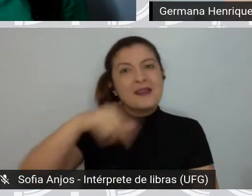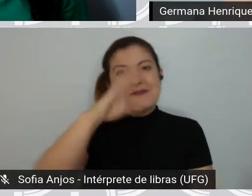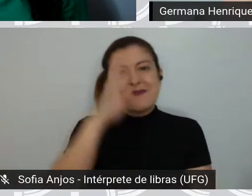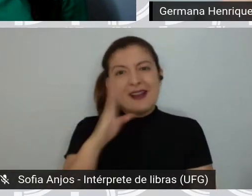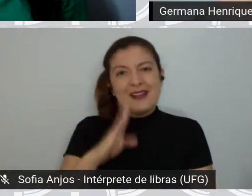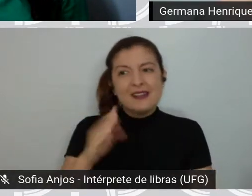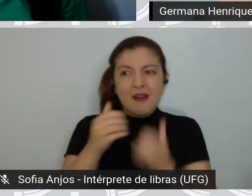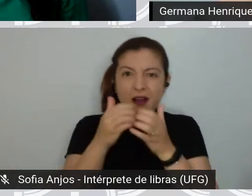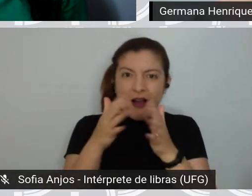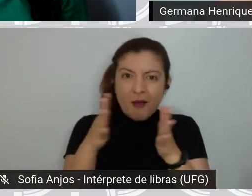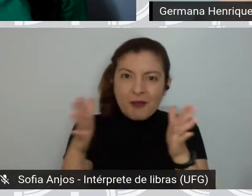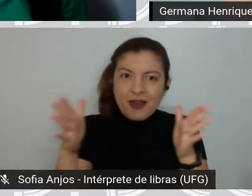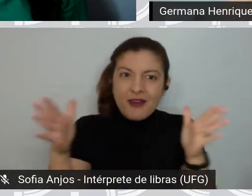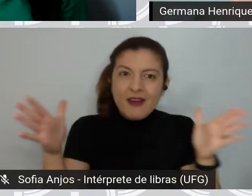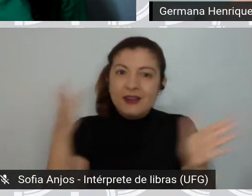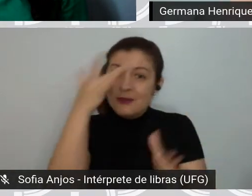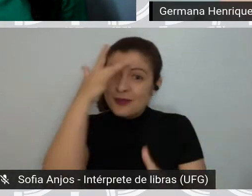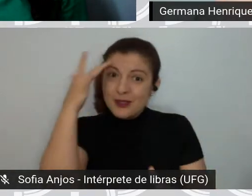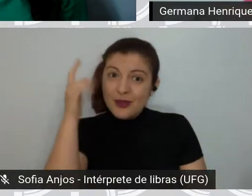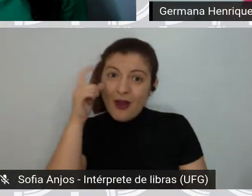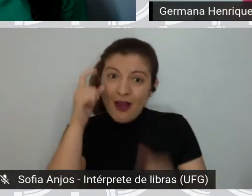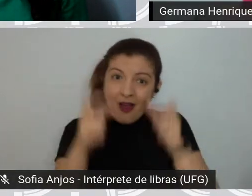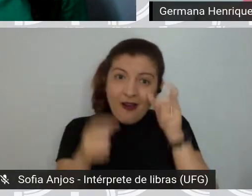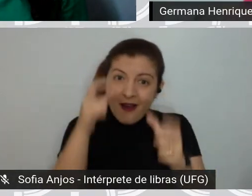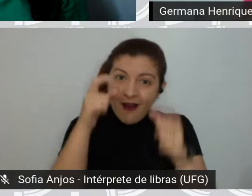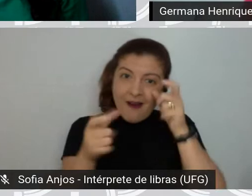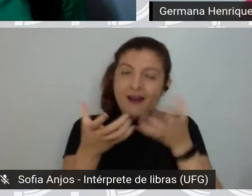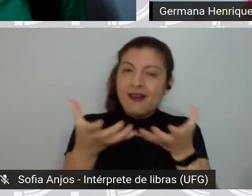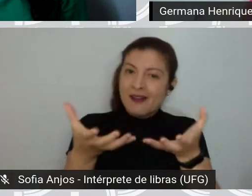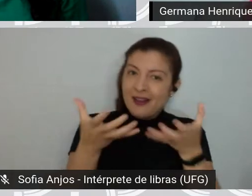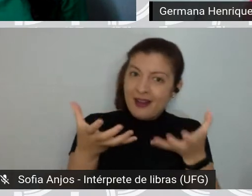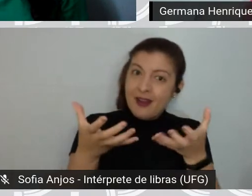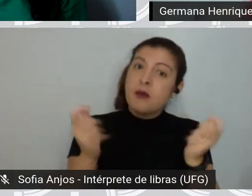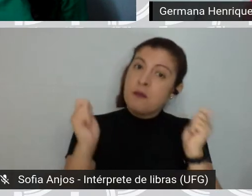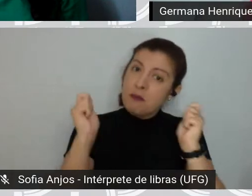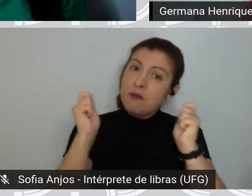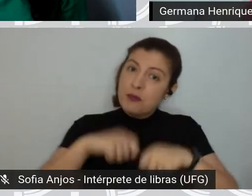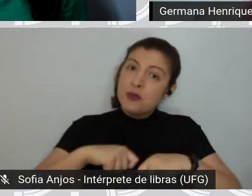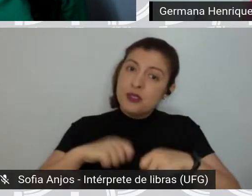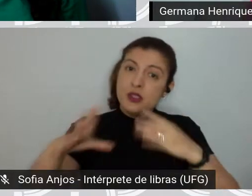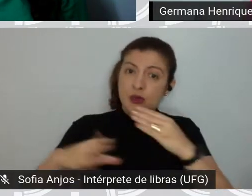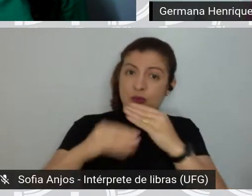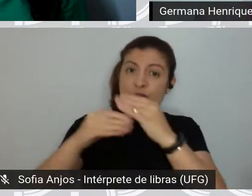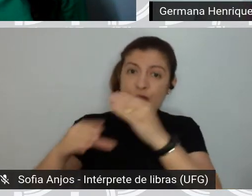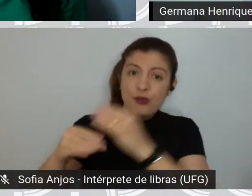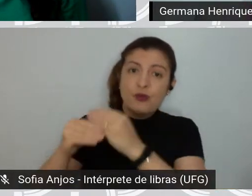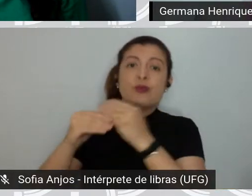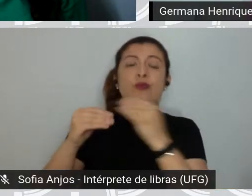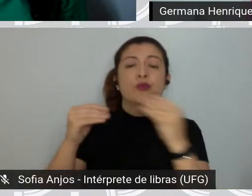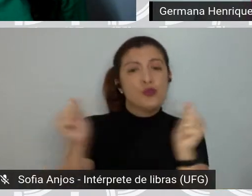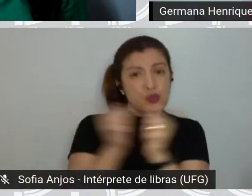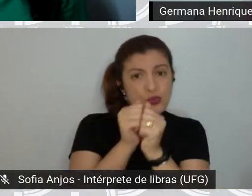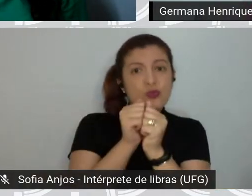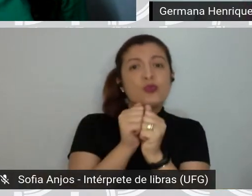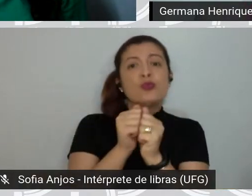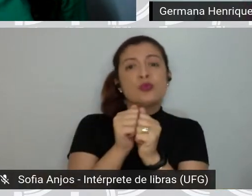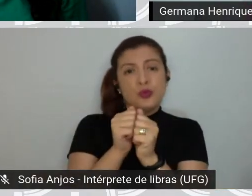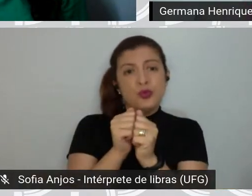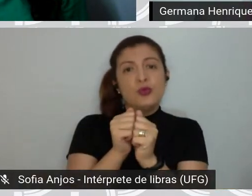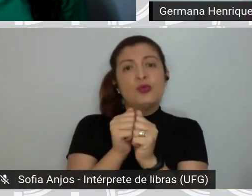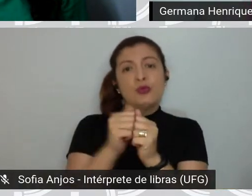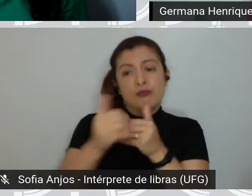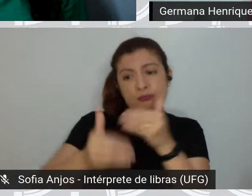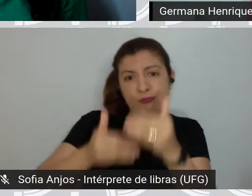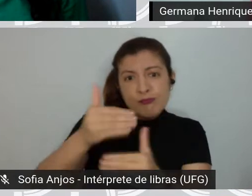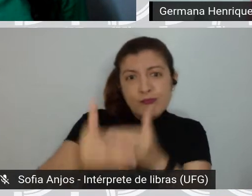podemos somar forças, né, para que, de fato, ela aconteça. Porque eu acho que no 8º